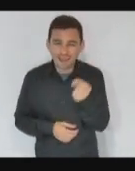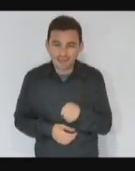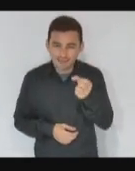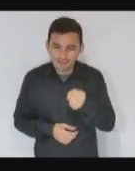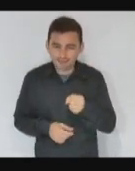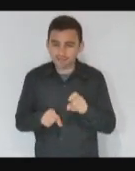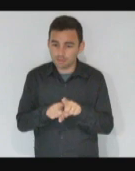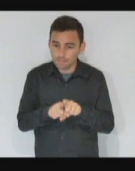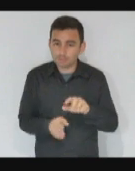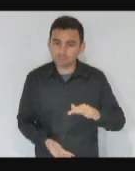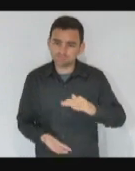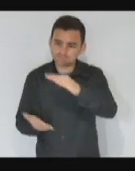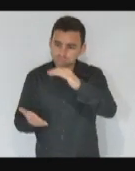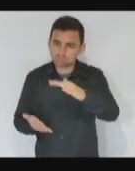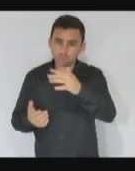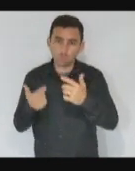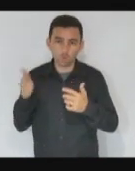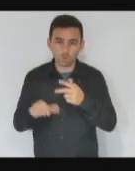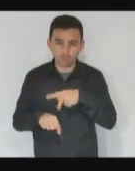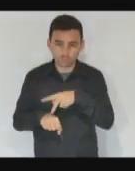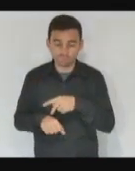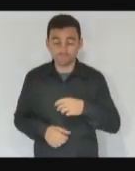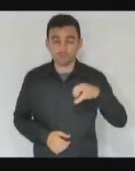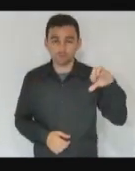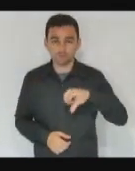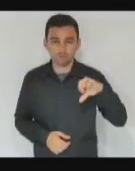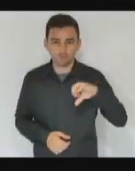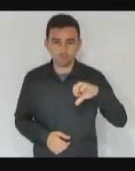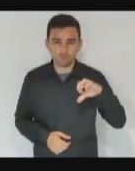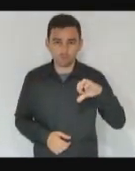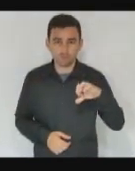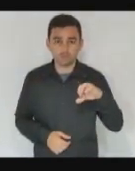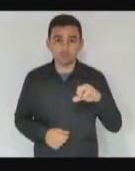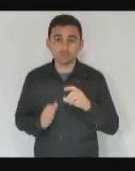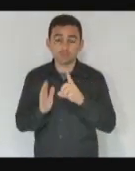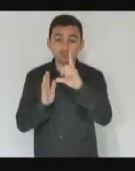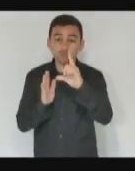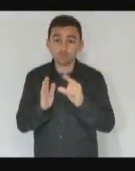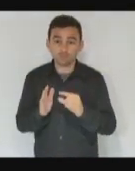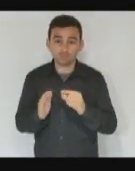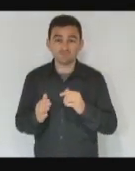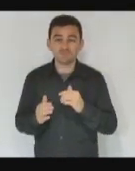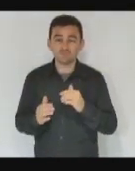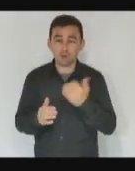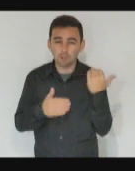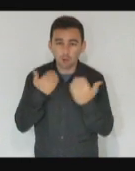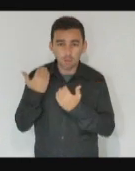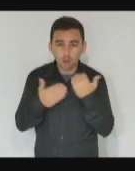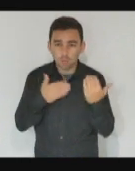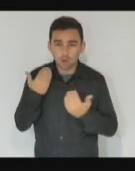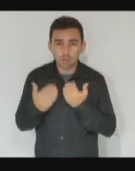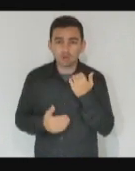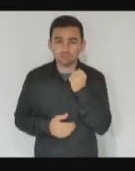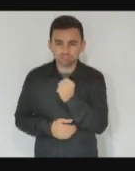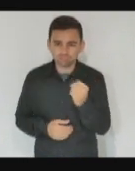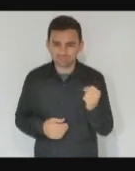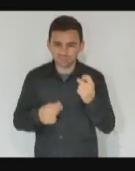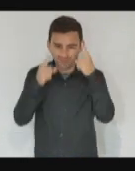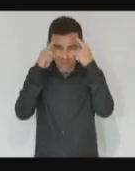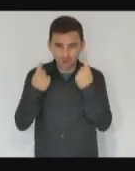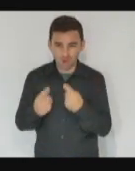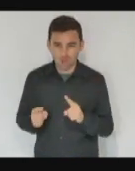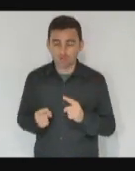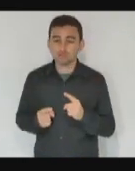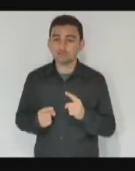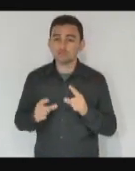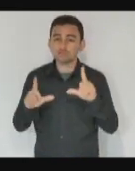exportação. Nono slide. Cai o número de mortes violentas. Cai o número de mortes violentas